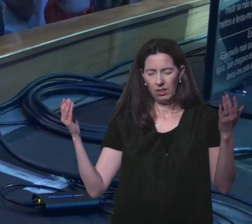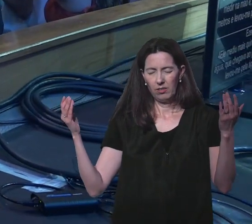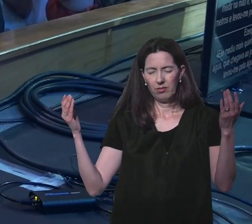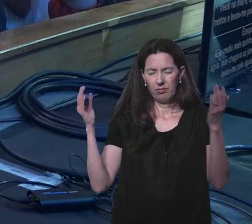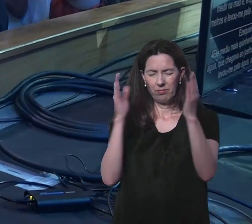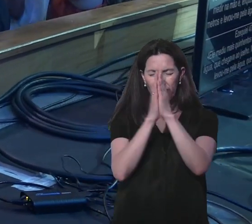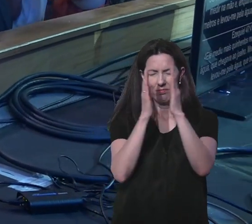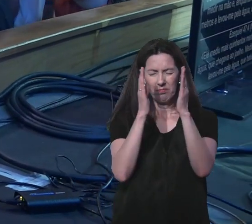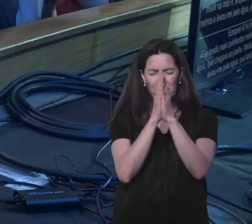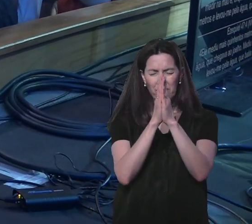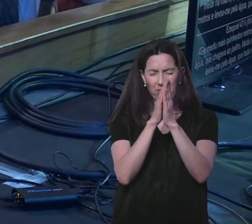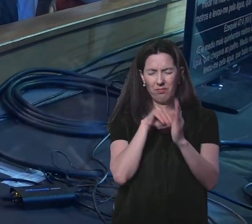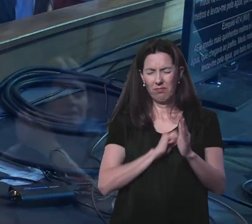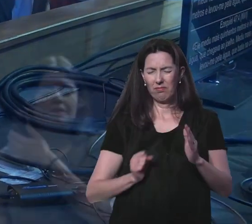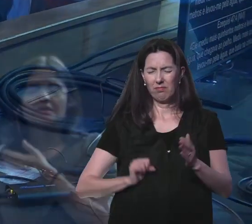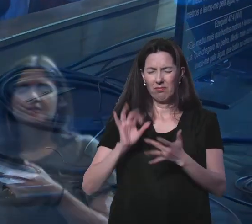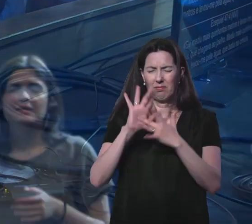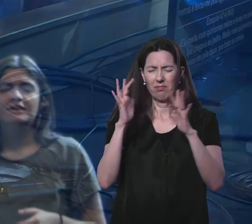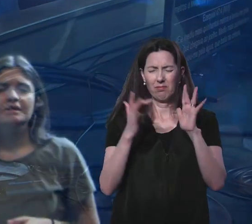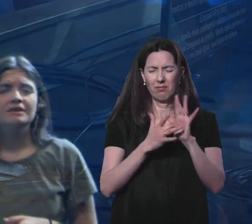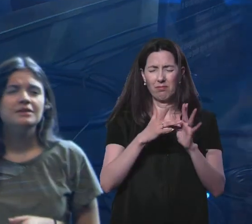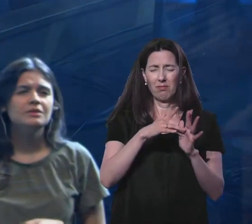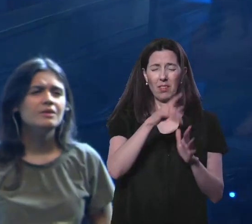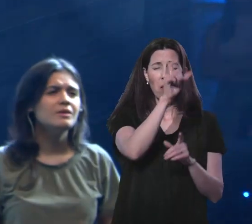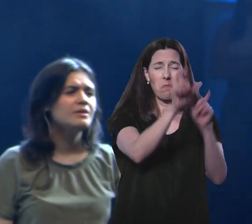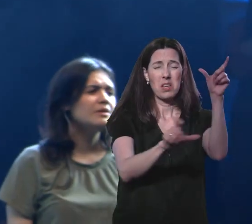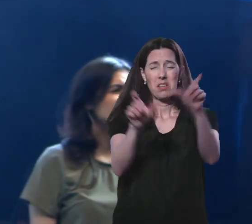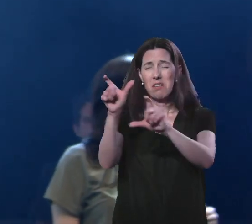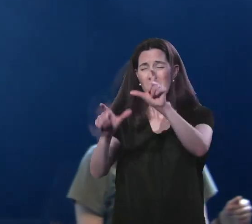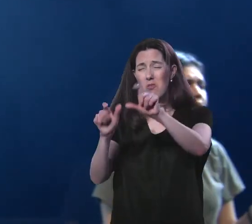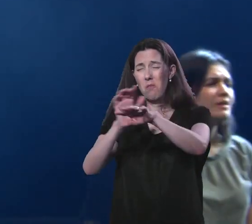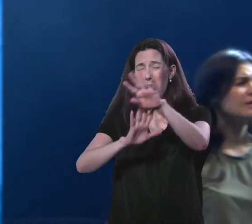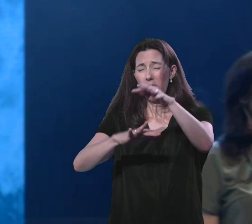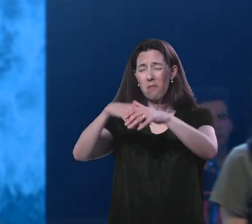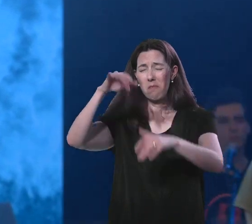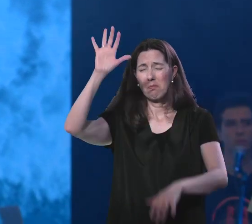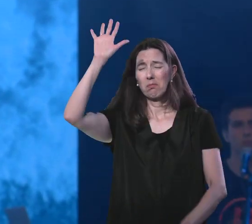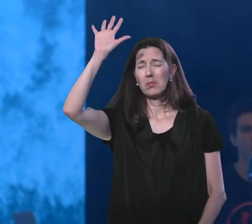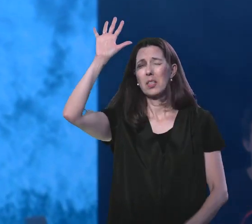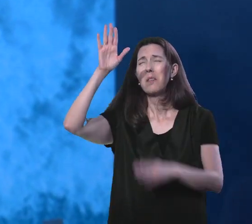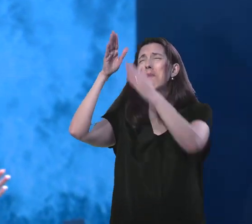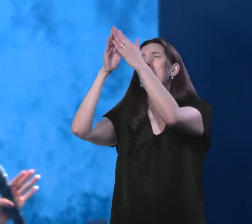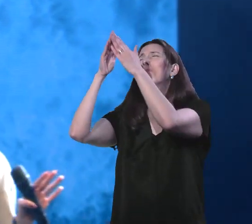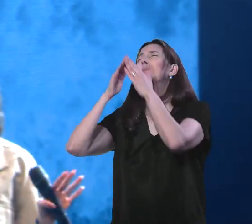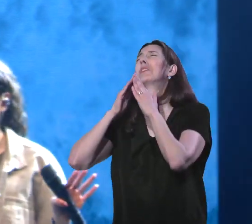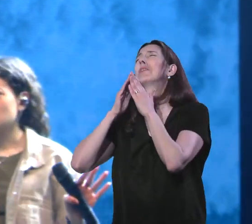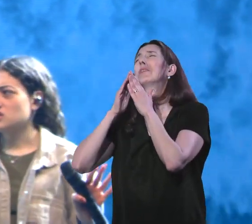Senhor Jesus, tem pessoas aqui de mãos erguidas, fazendo renovação de votos com o